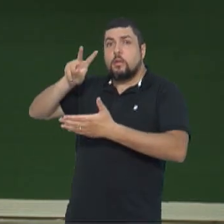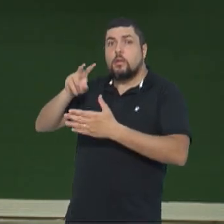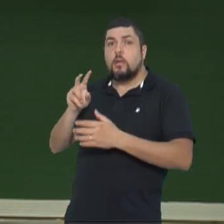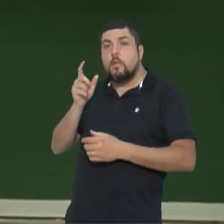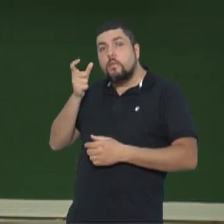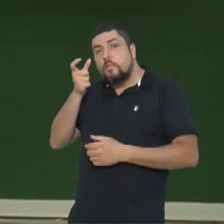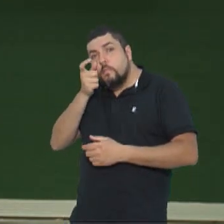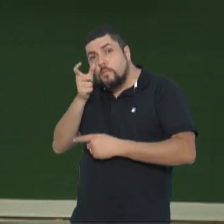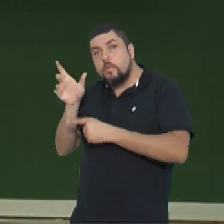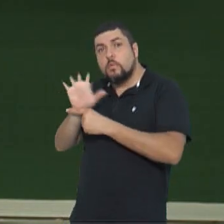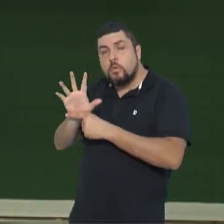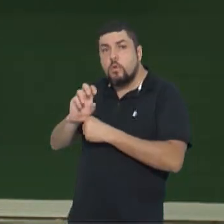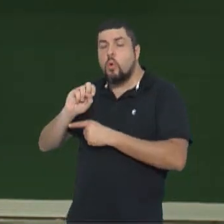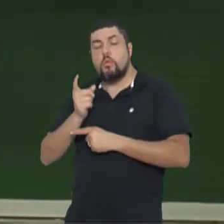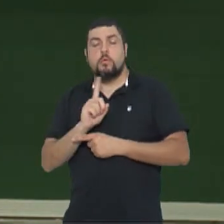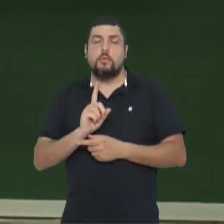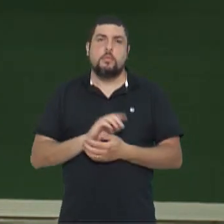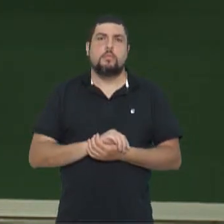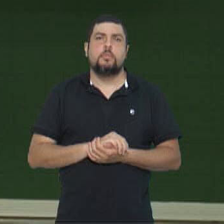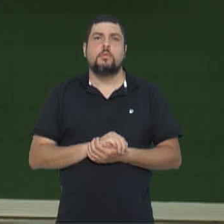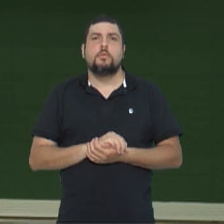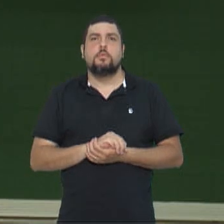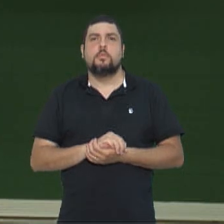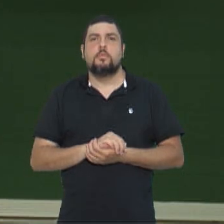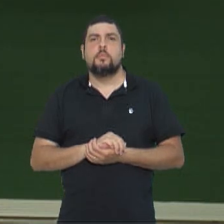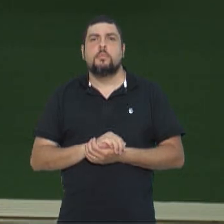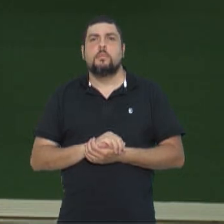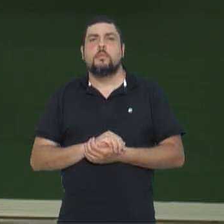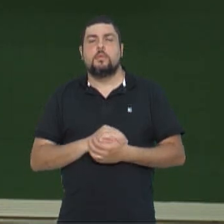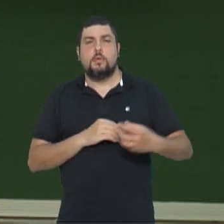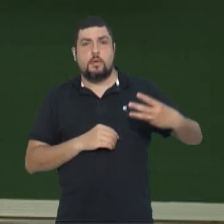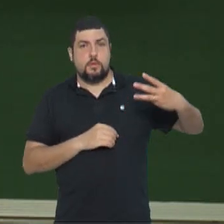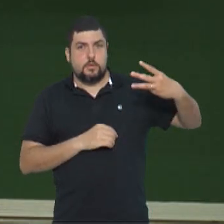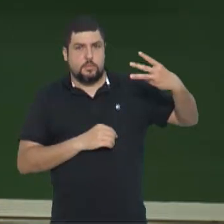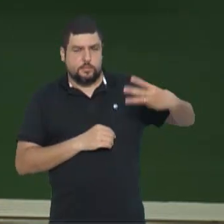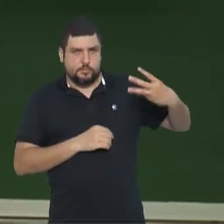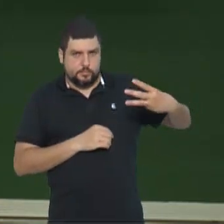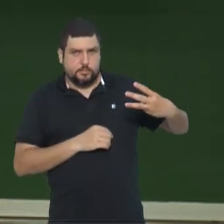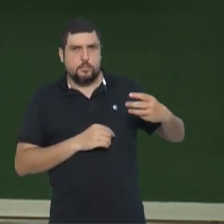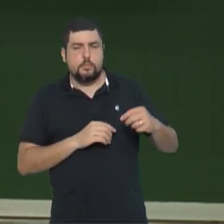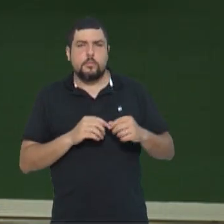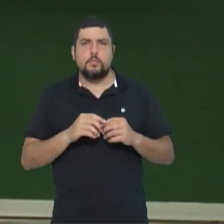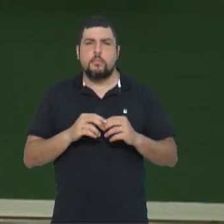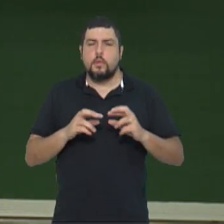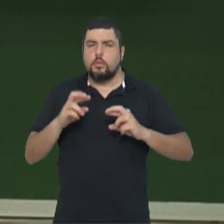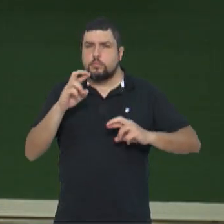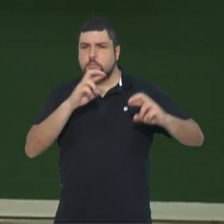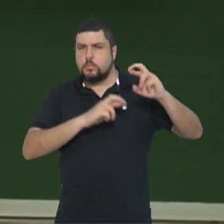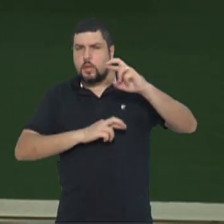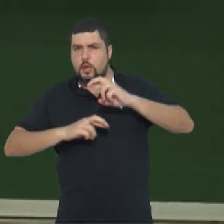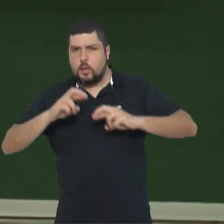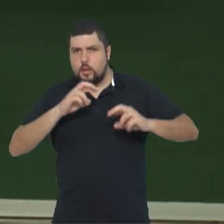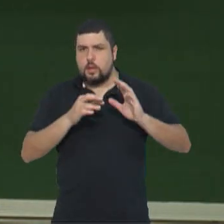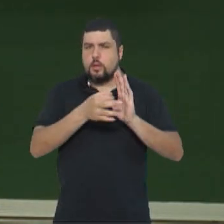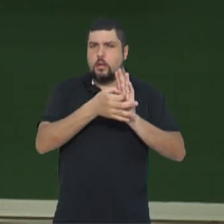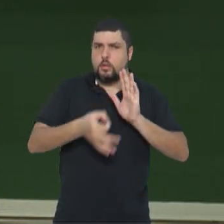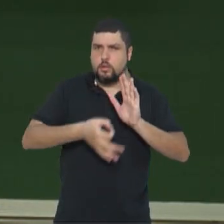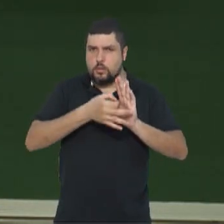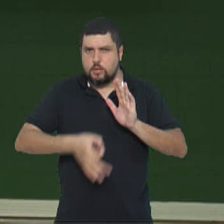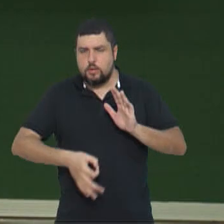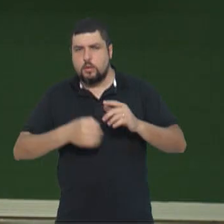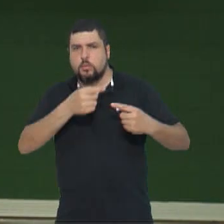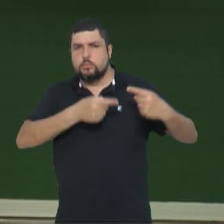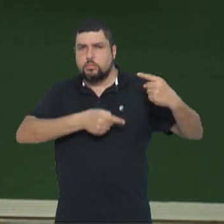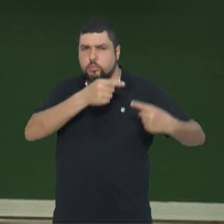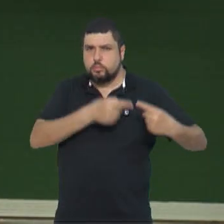pode indicar isso. Terceira questão aqui sobre análise crítica, interpretação, argumentação.